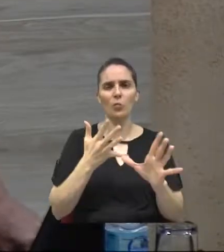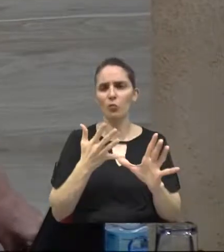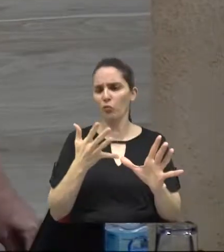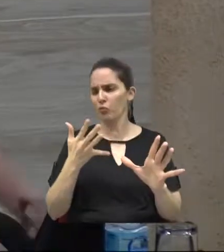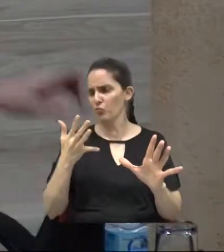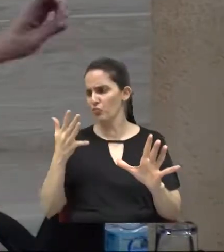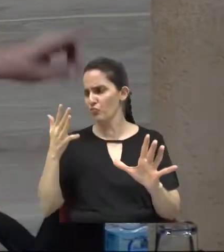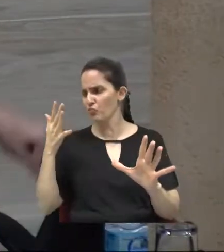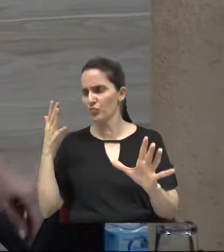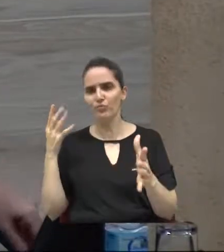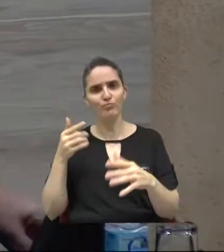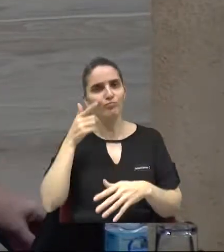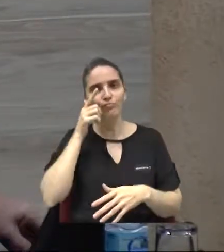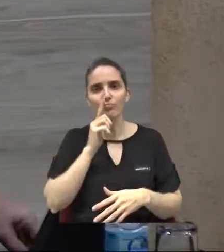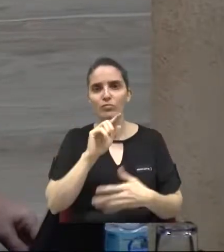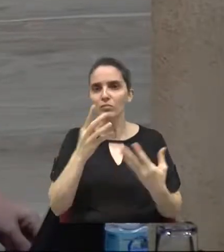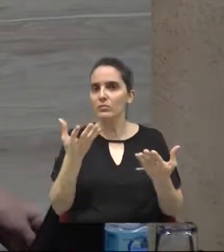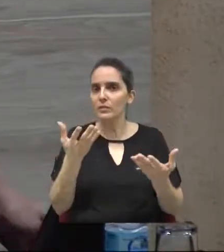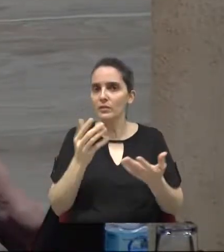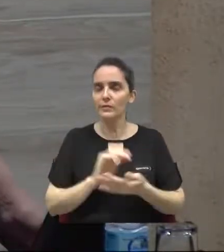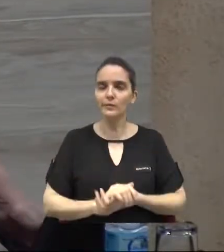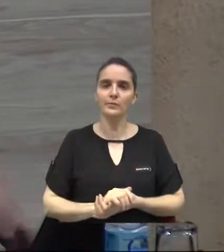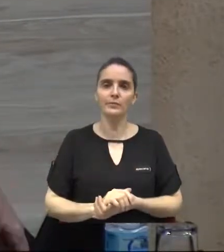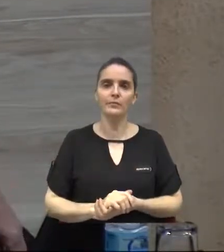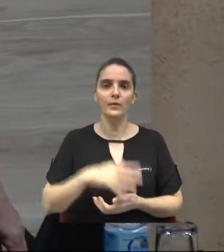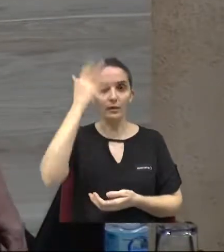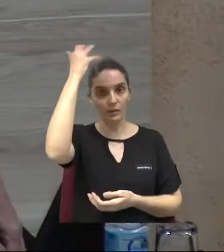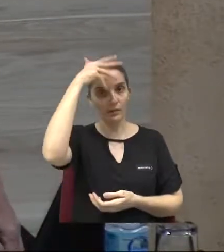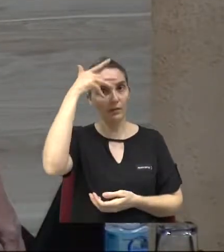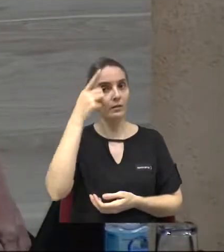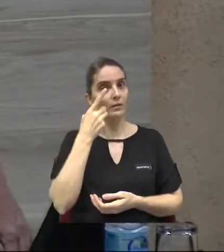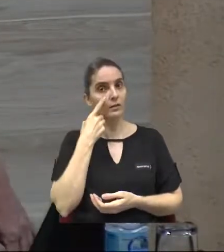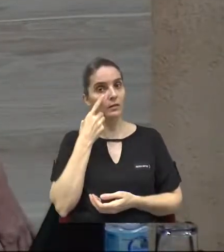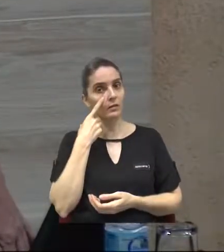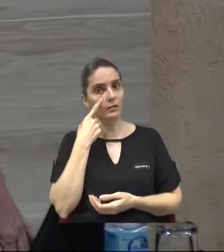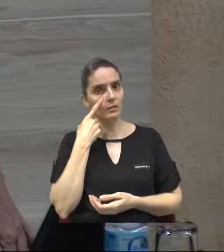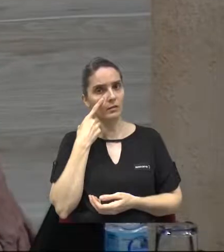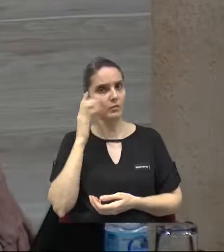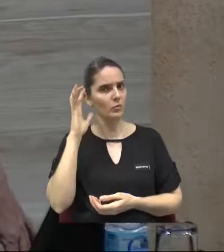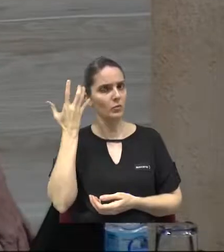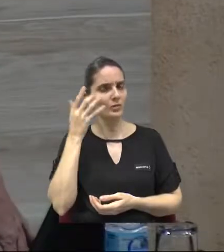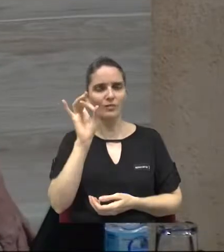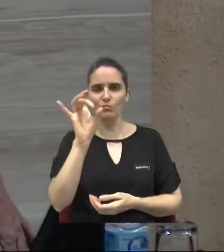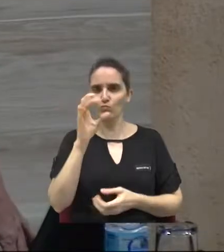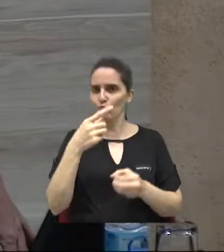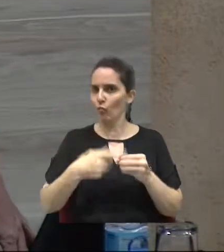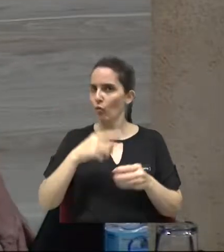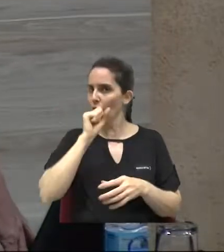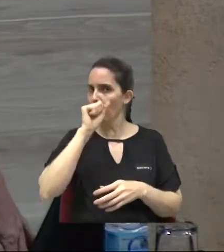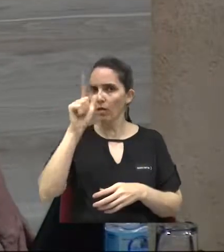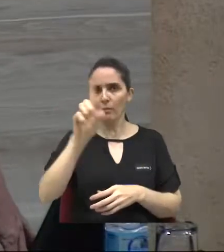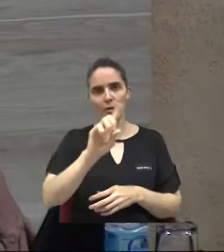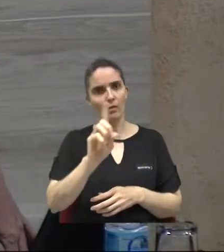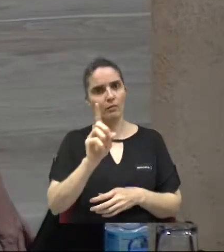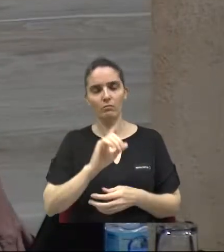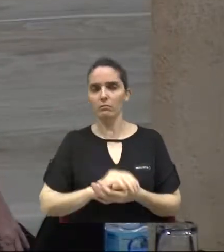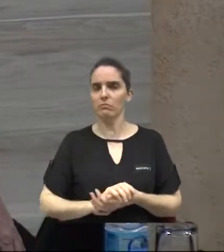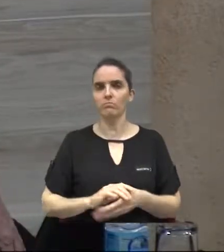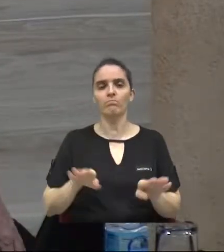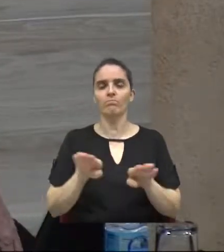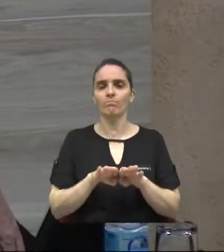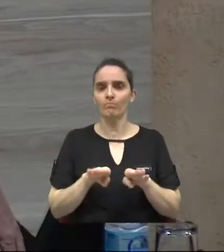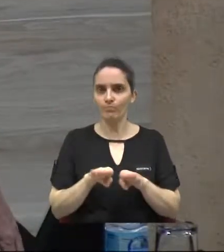para fazer. Embora eu tenha visto, vereador, que isso não aconteceu só na cidade de Limeira.